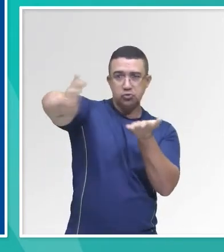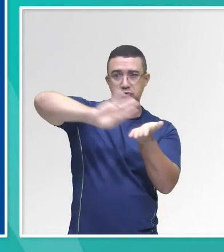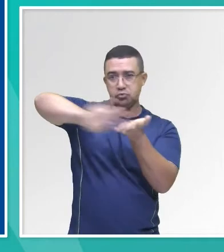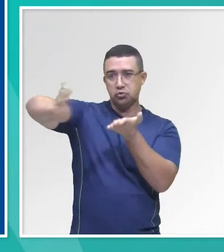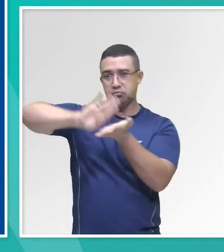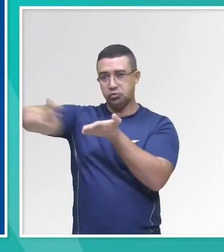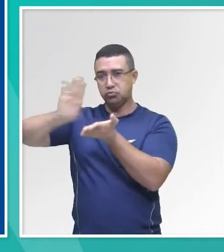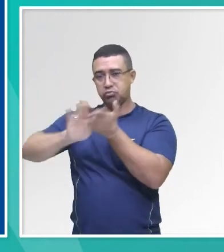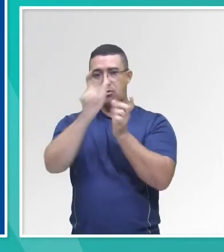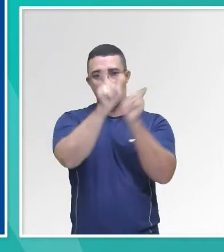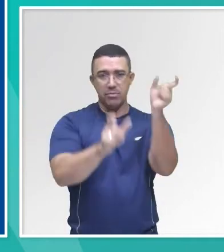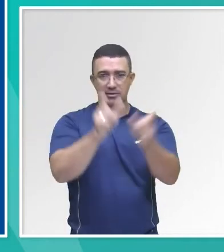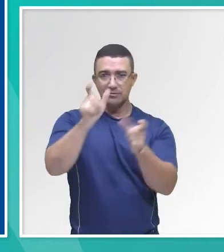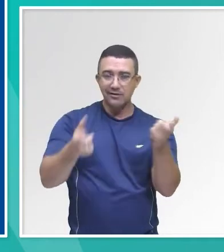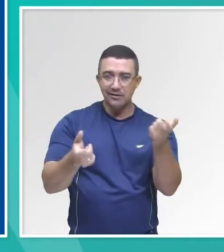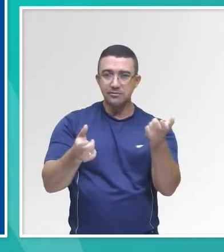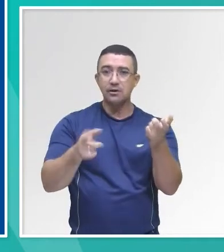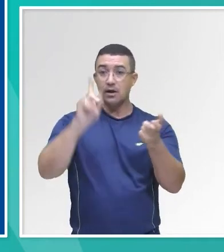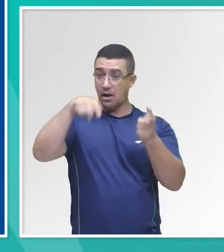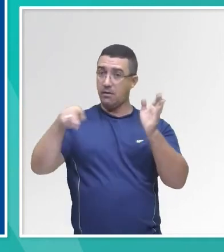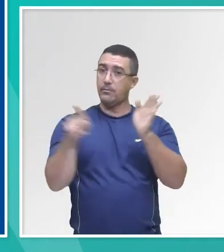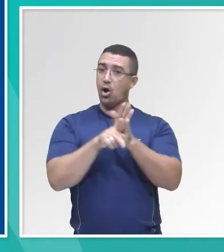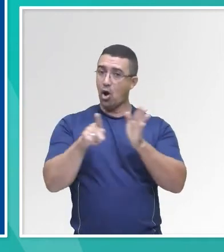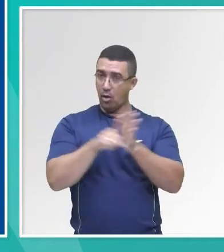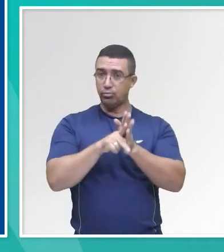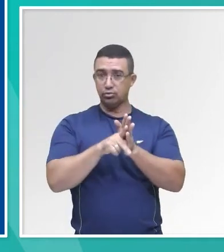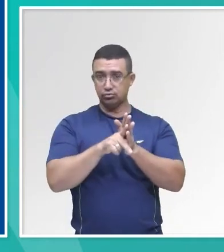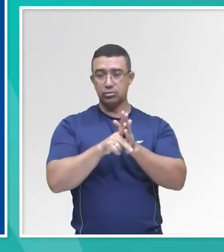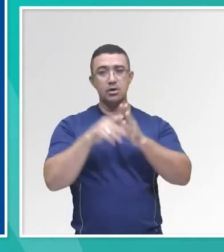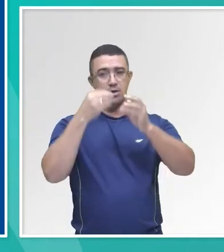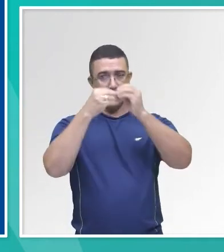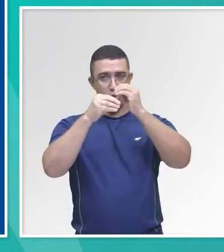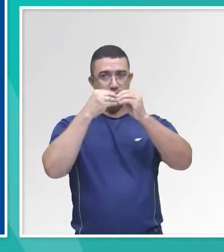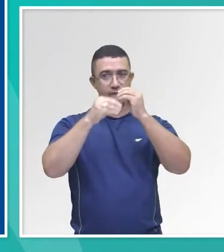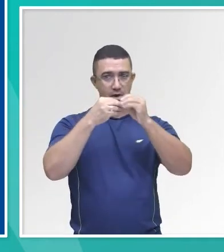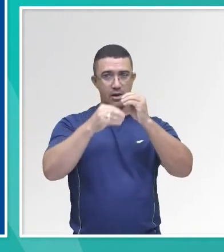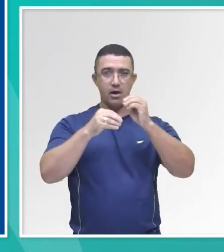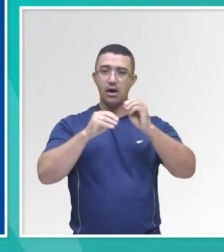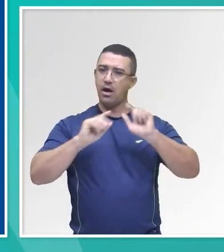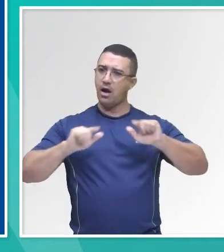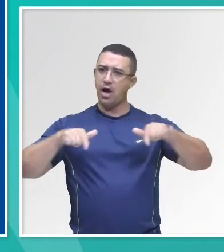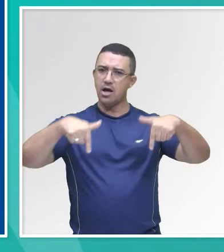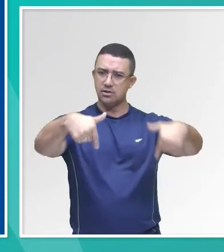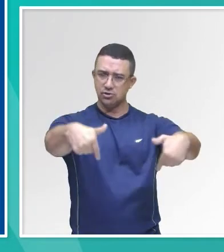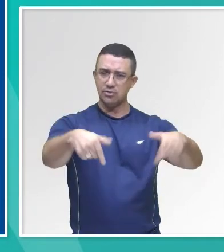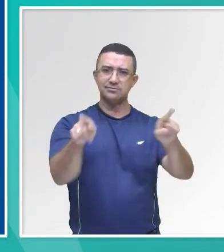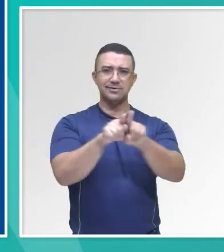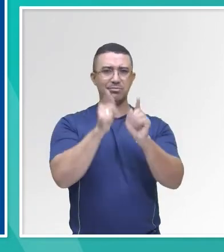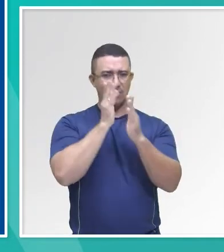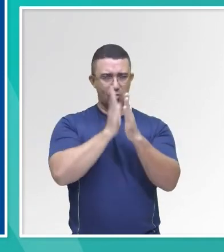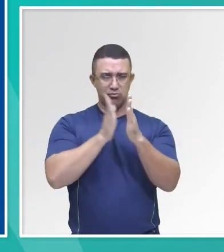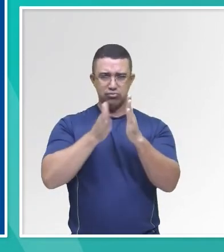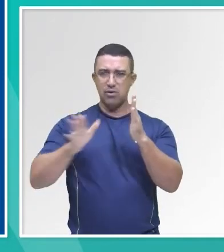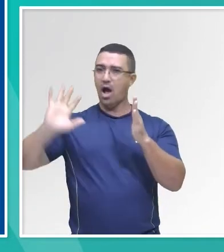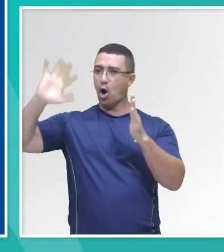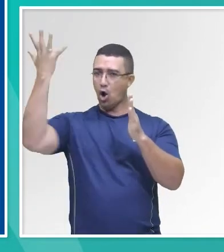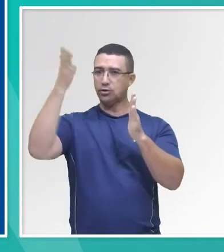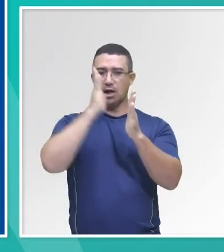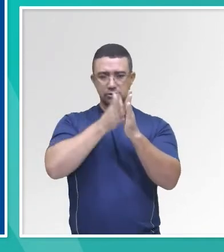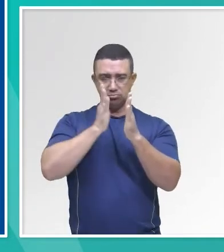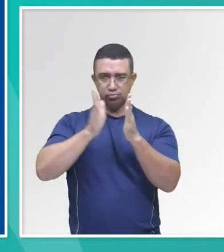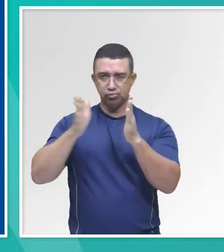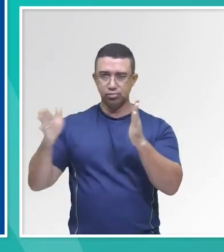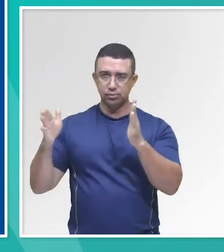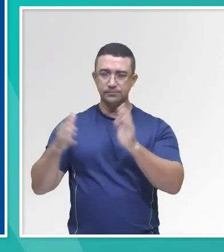falando da novela, né? Então, as ações, elas se sucedem rapidamente. Então, por